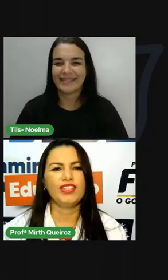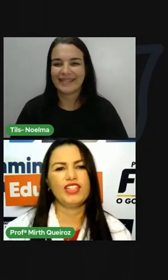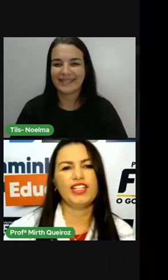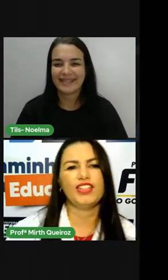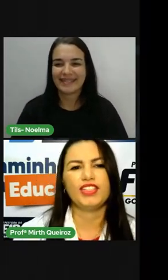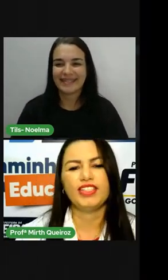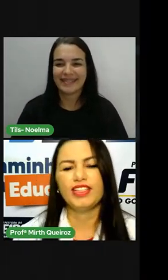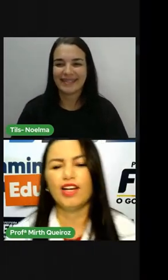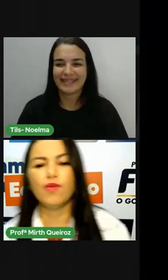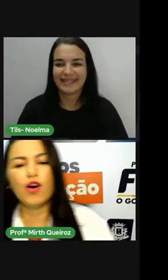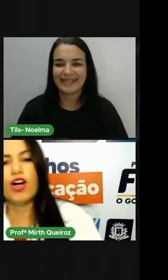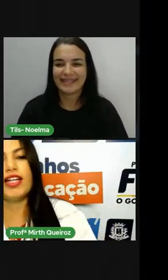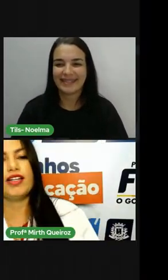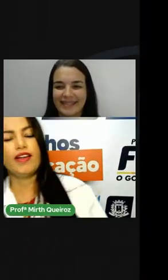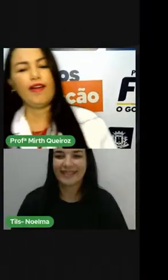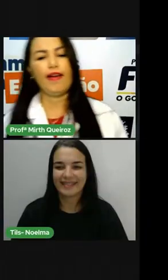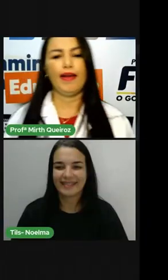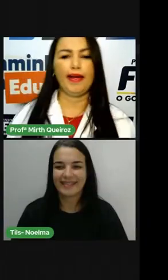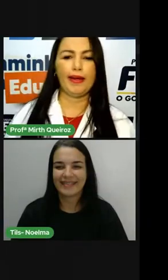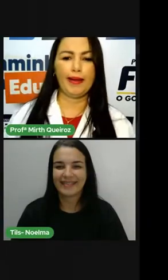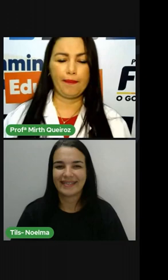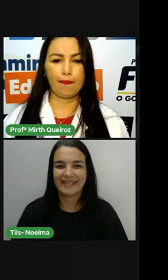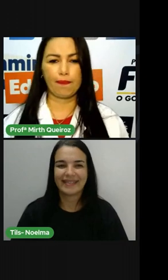Isso aí, gente. Então, olha,